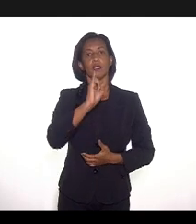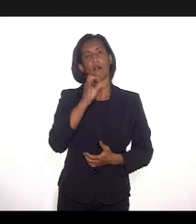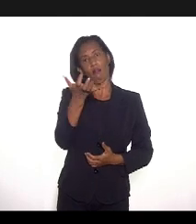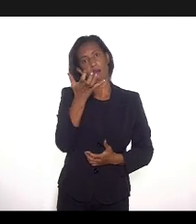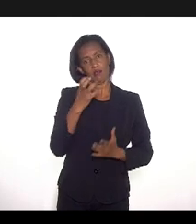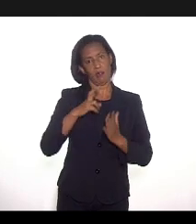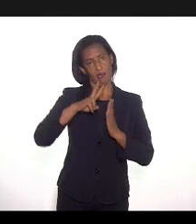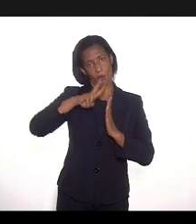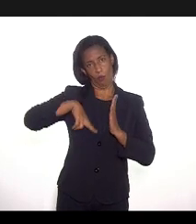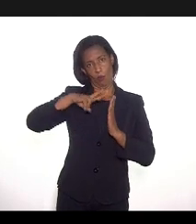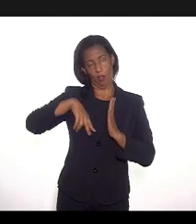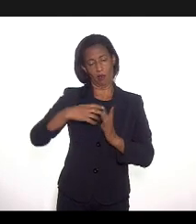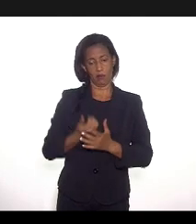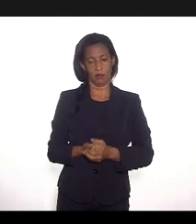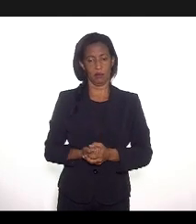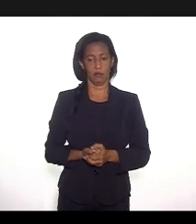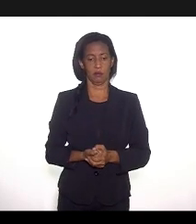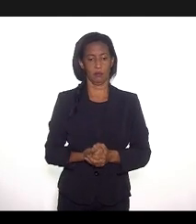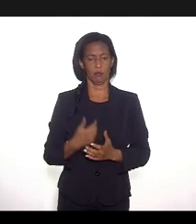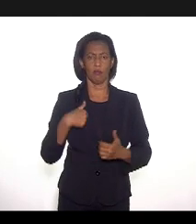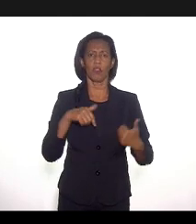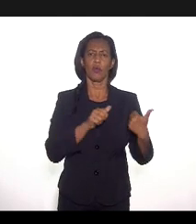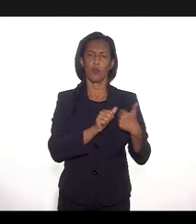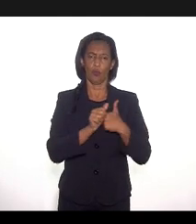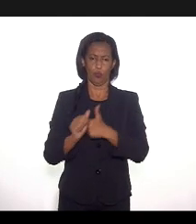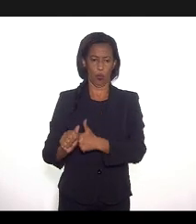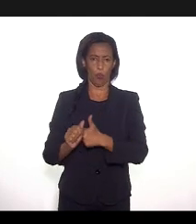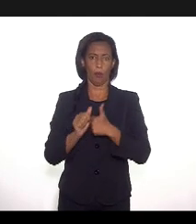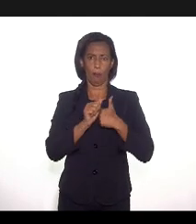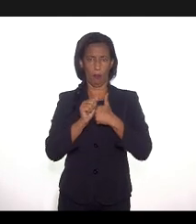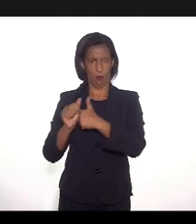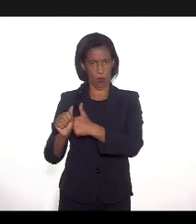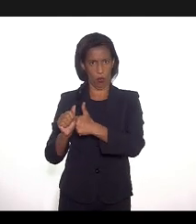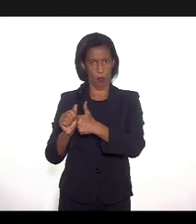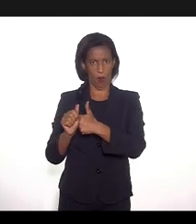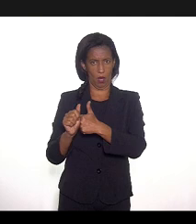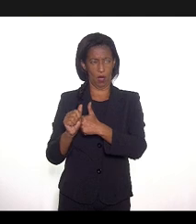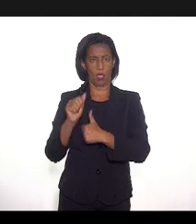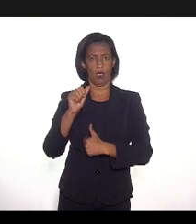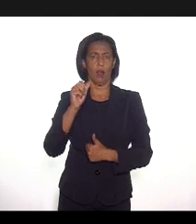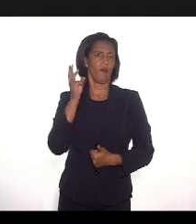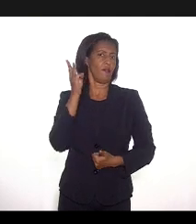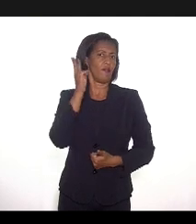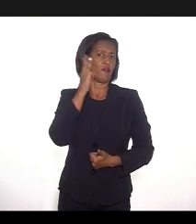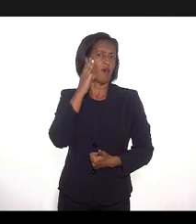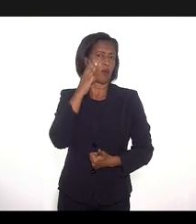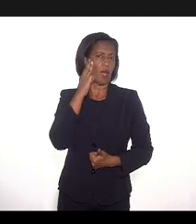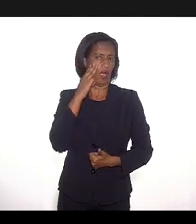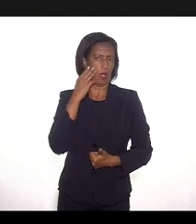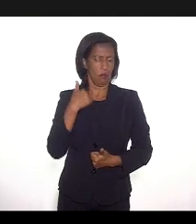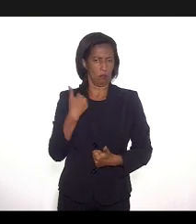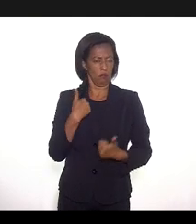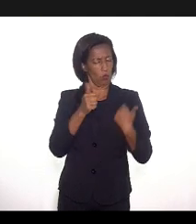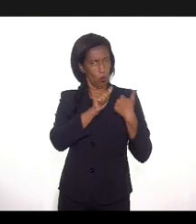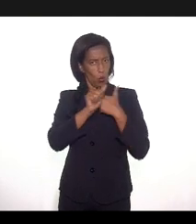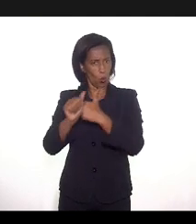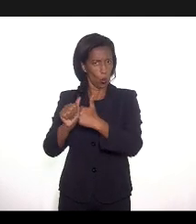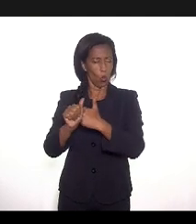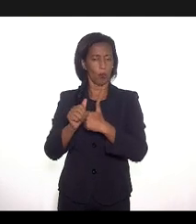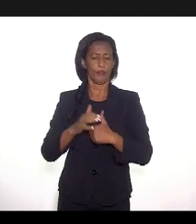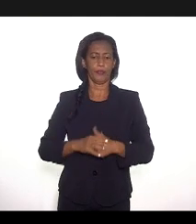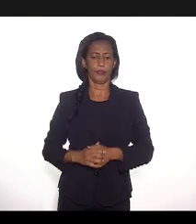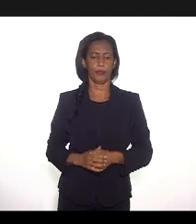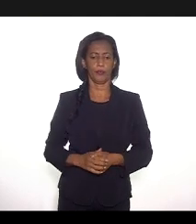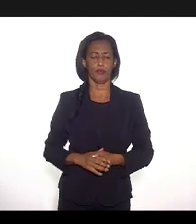olhada... Eu vou acompanhar o Márcio Pacheco, eu vou acompanhar o Waldeck, não reabrindo a discussão, todo mundo já falou tudo. Mas por